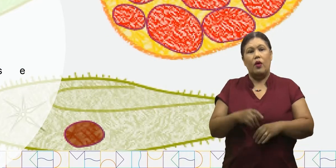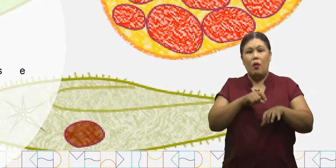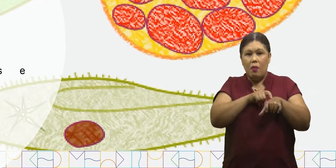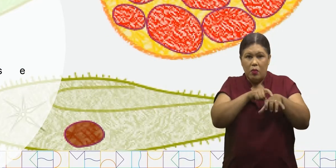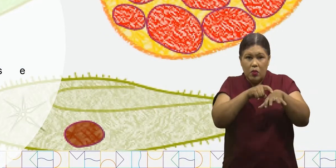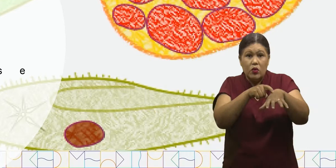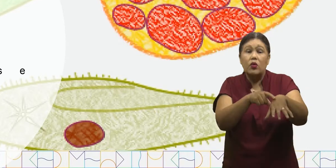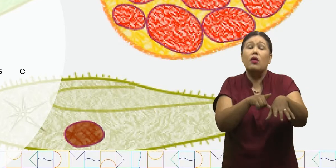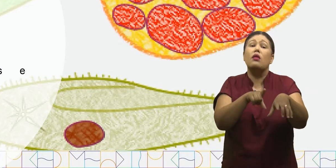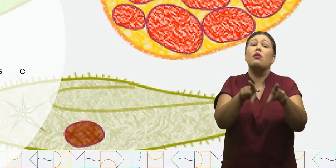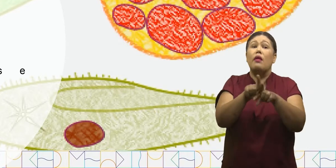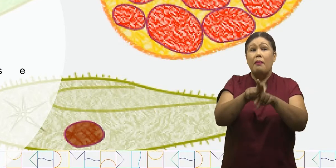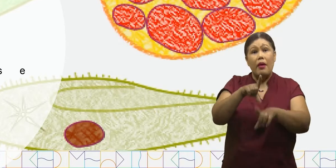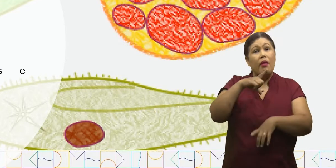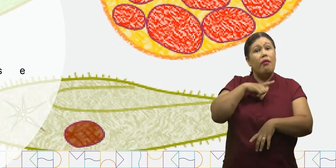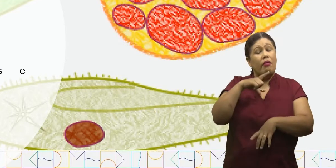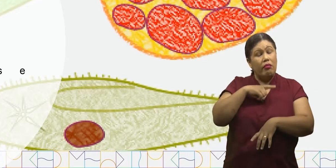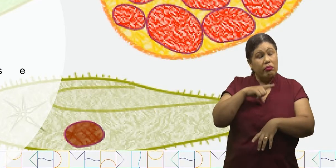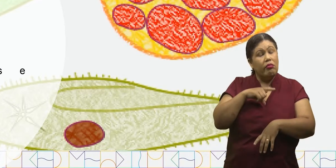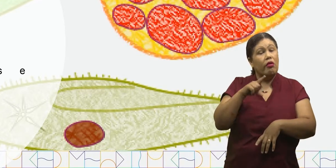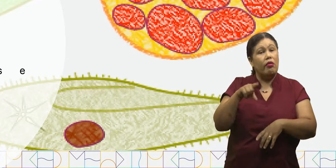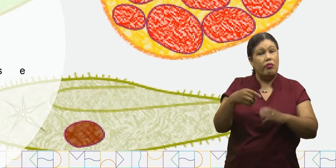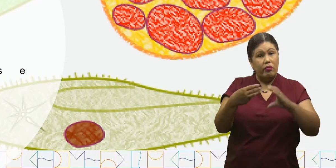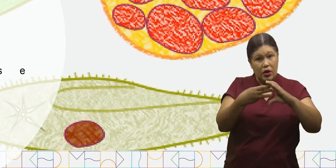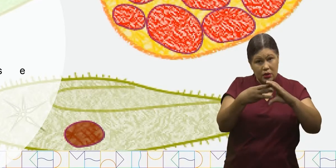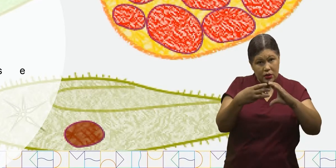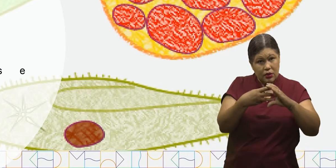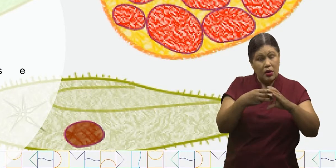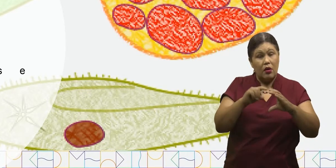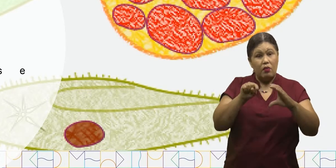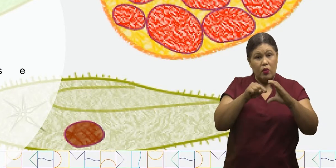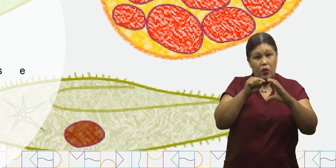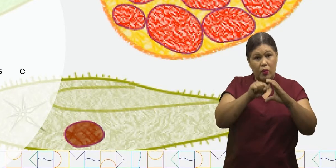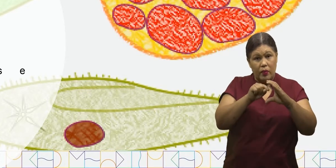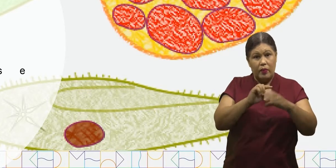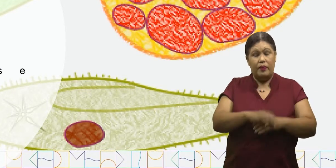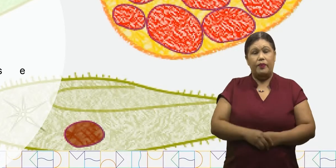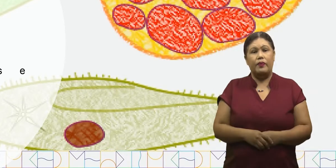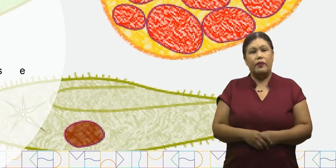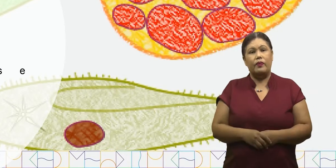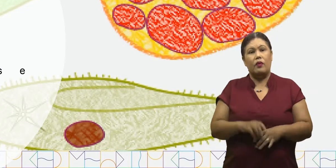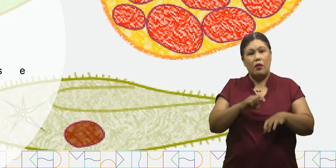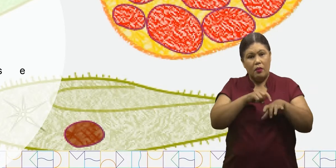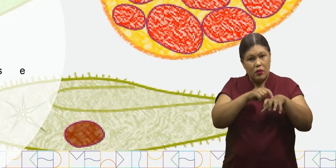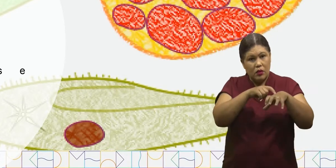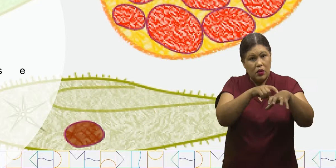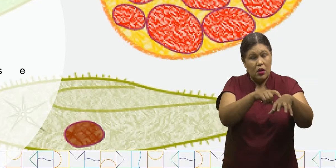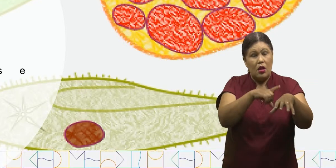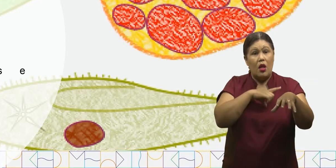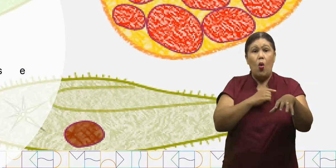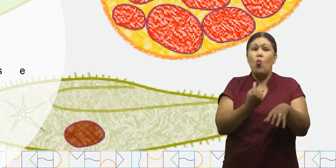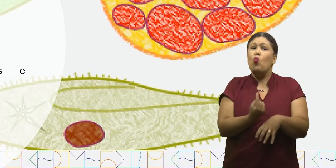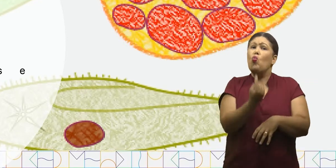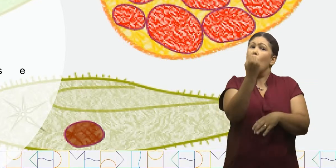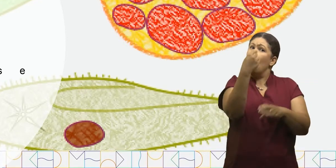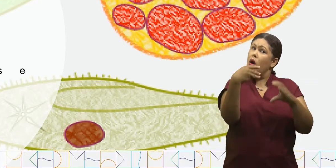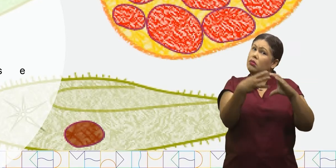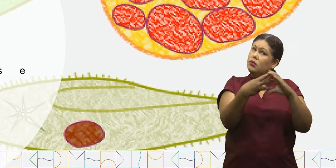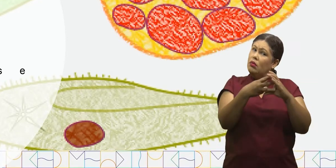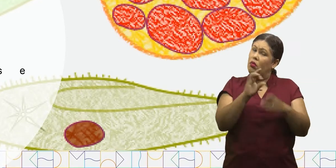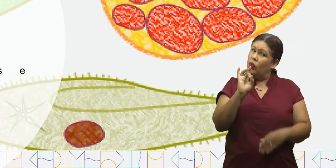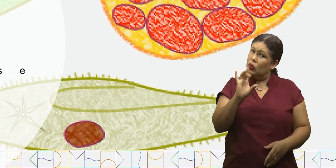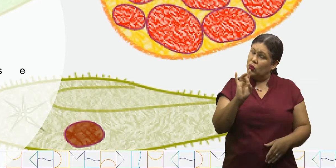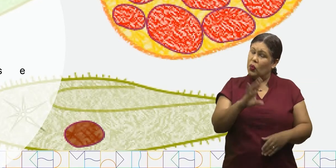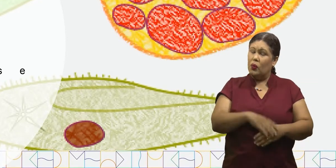contêm células eucariontes, como falado anteriormente. Além disso, eles são seres unicelulares,